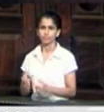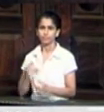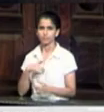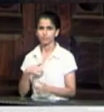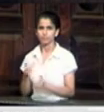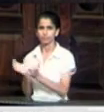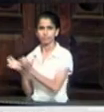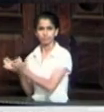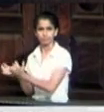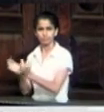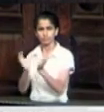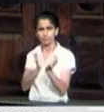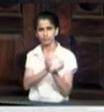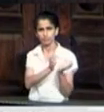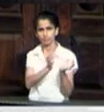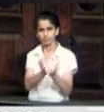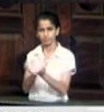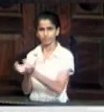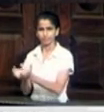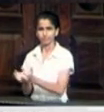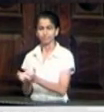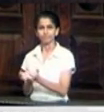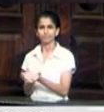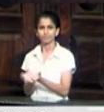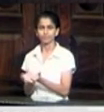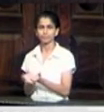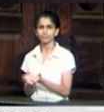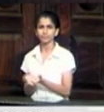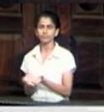se reunirem, os poderes